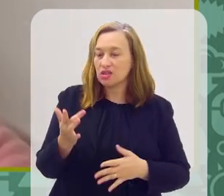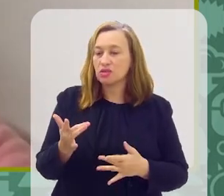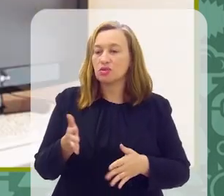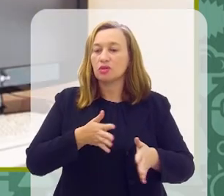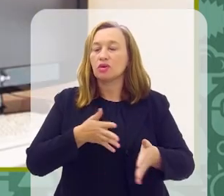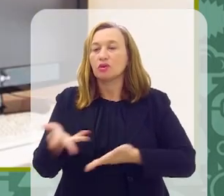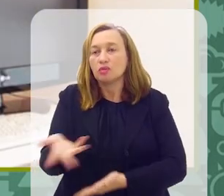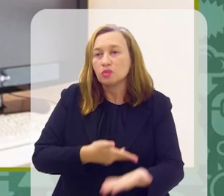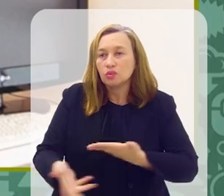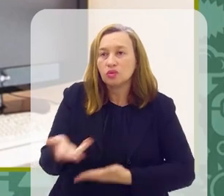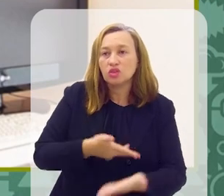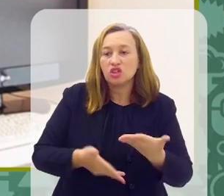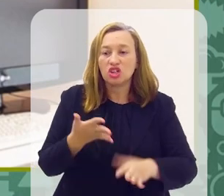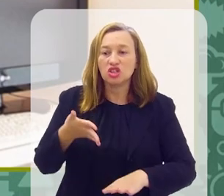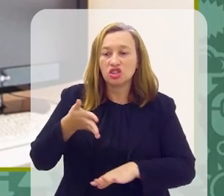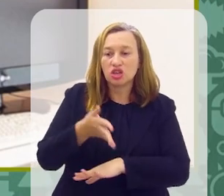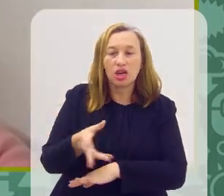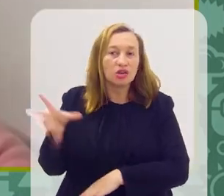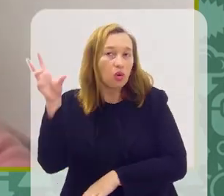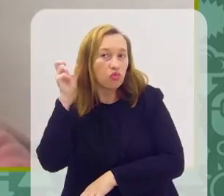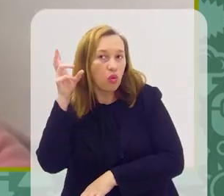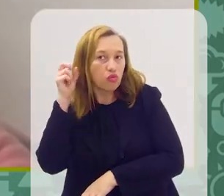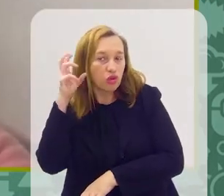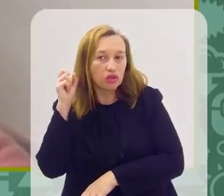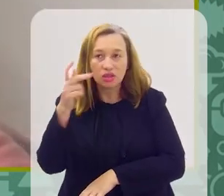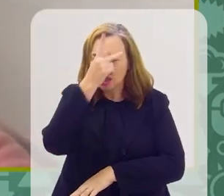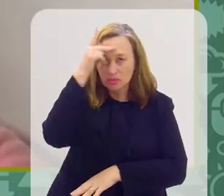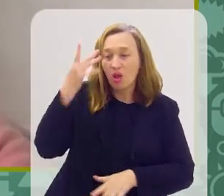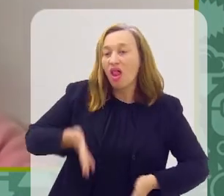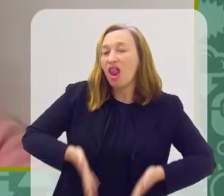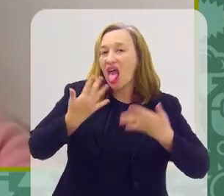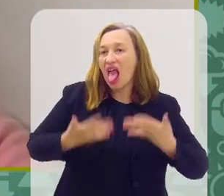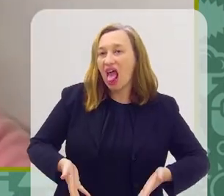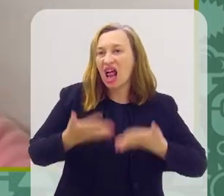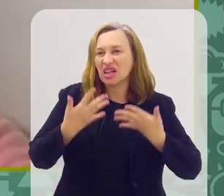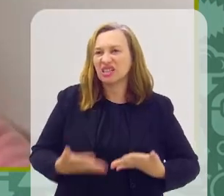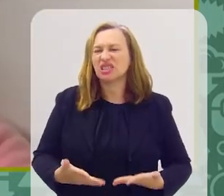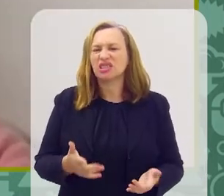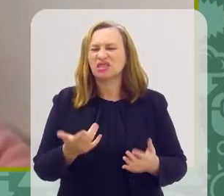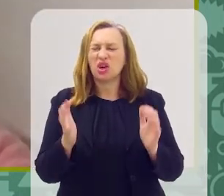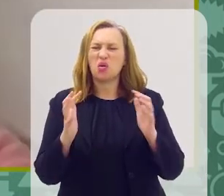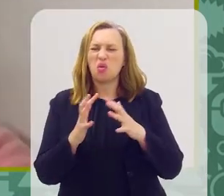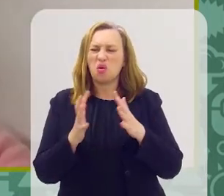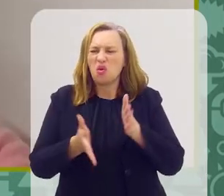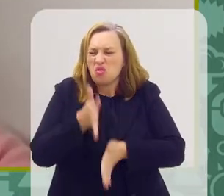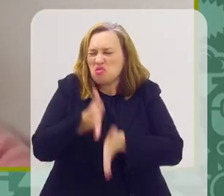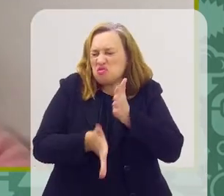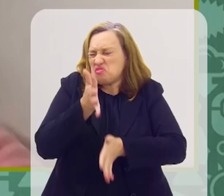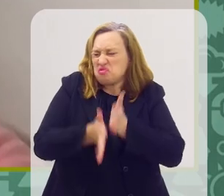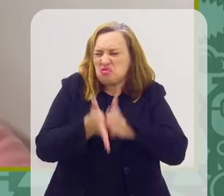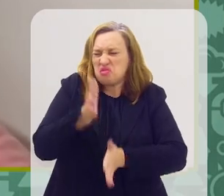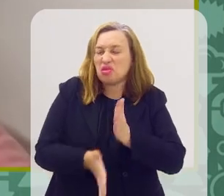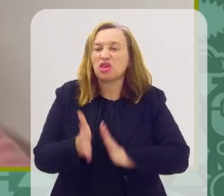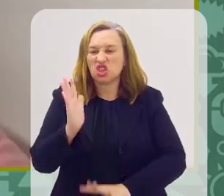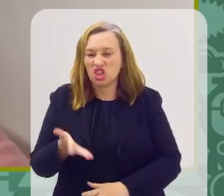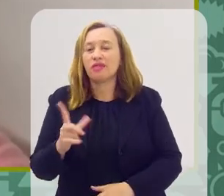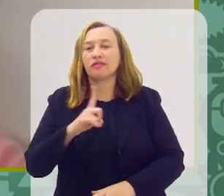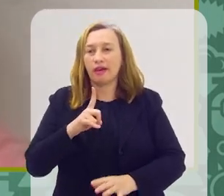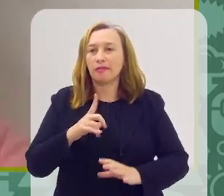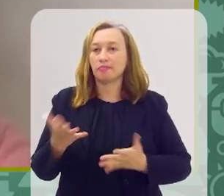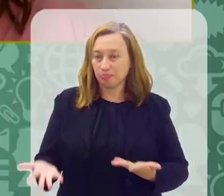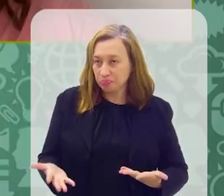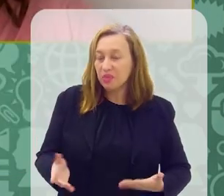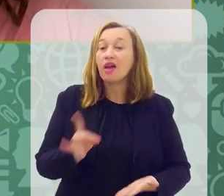assimilação e que chegasse aos ouvidos das pessoas de uma maneira assim leve, sem criar mais conflitos do que os que a gente já